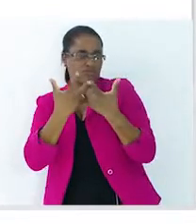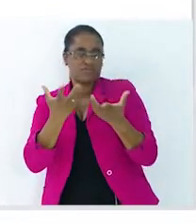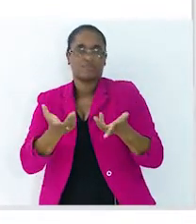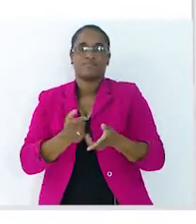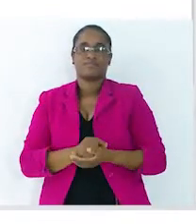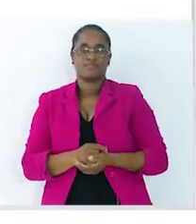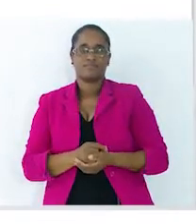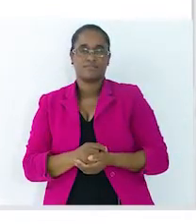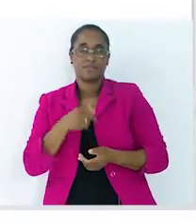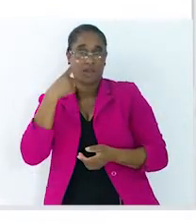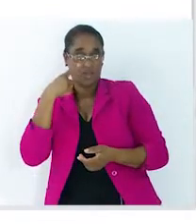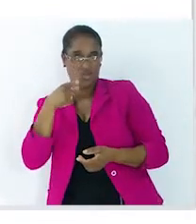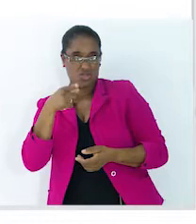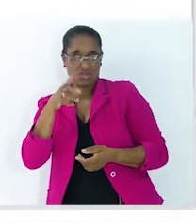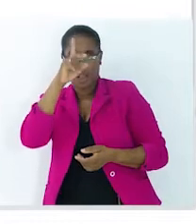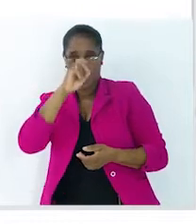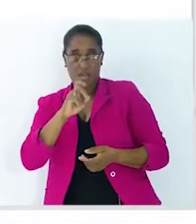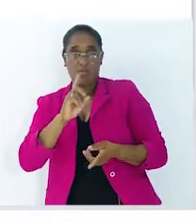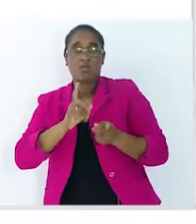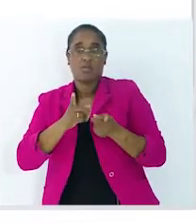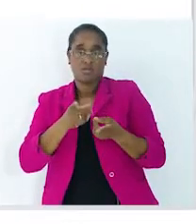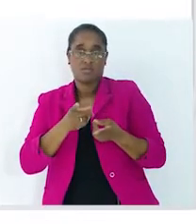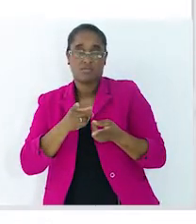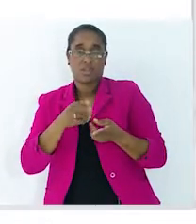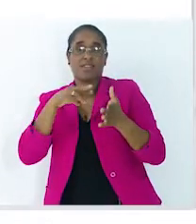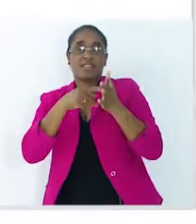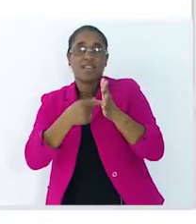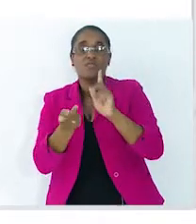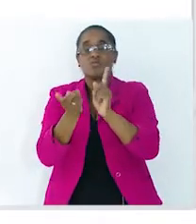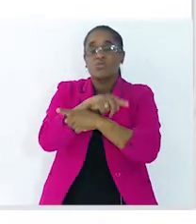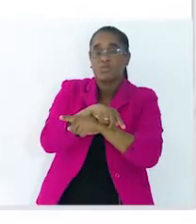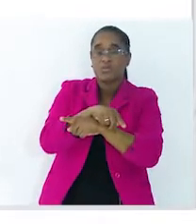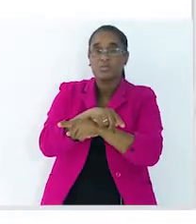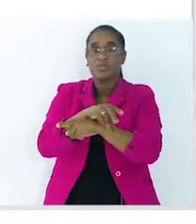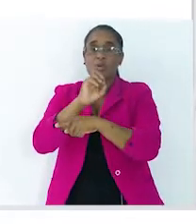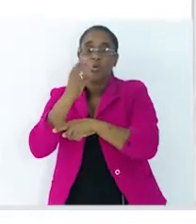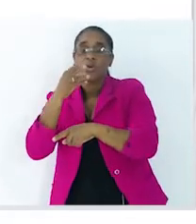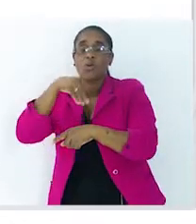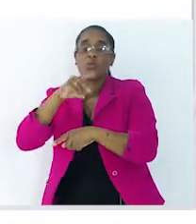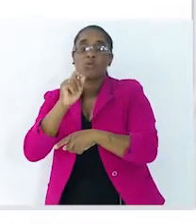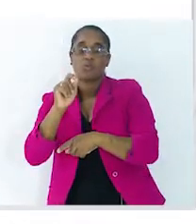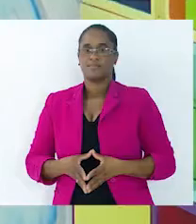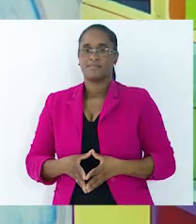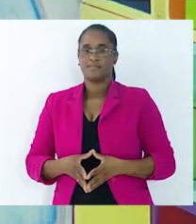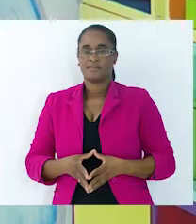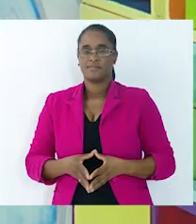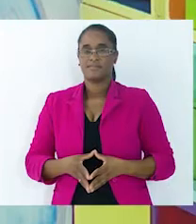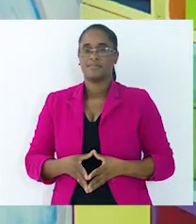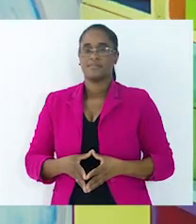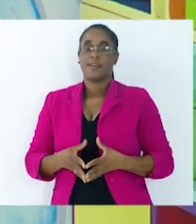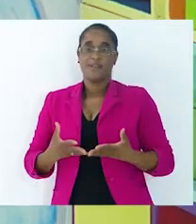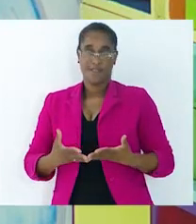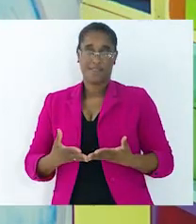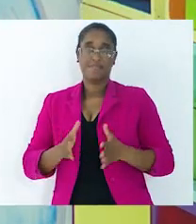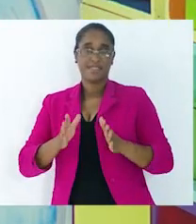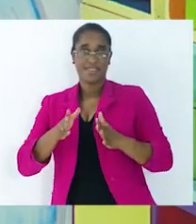Para isto, relembre um pouco daquilo que é a técnica da substituição ou da pronominalização. Ok?